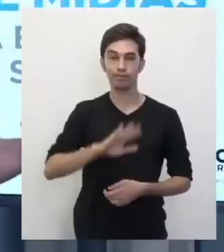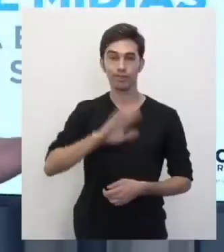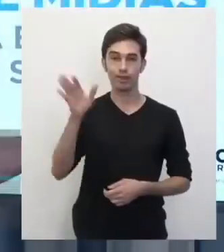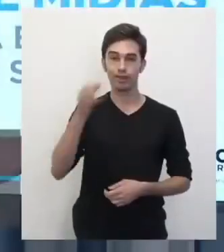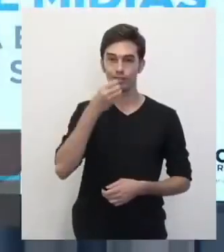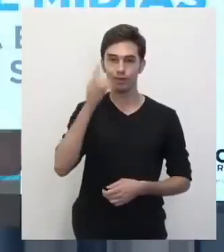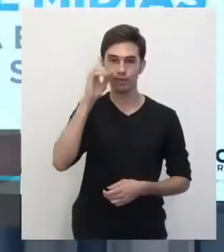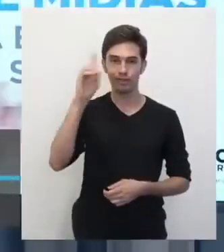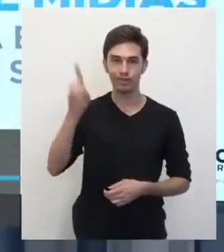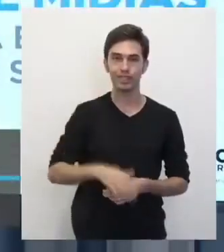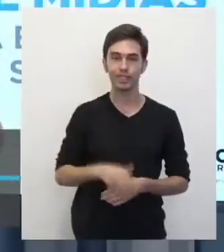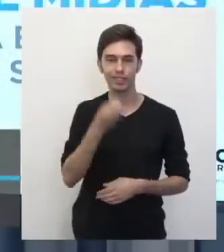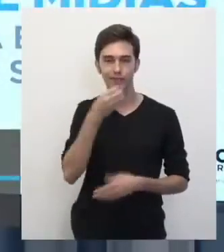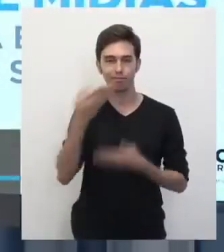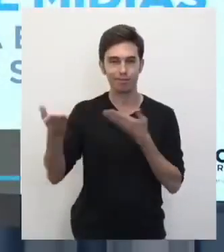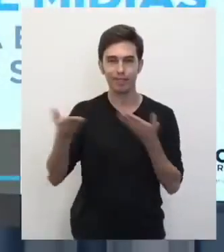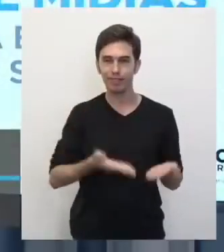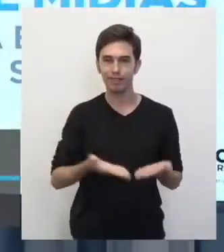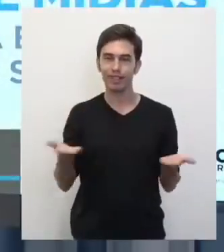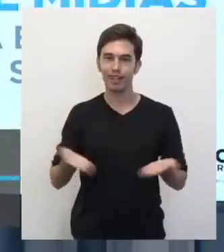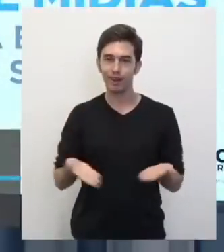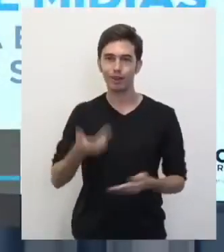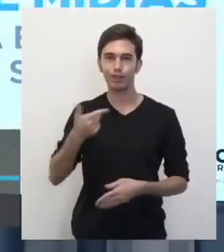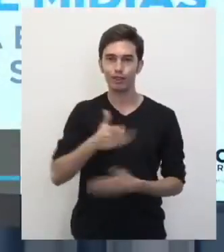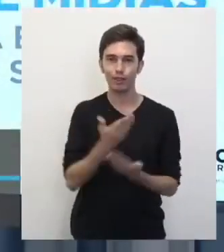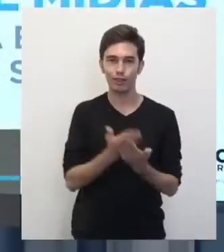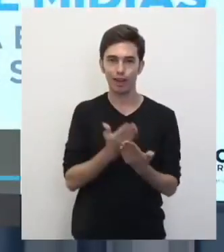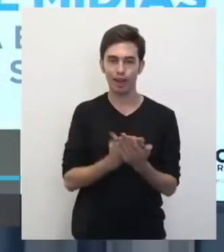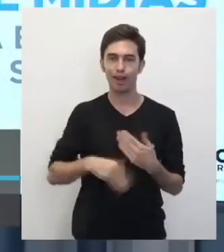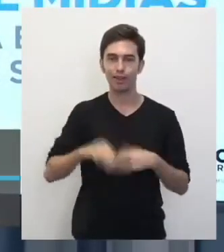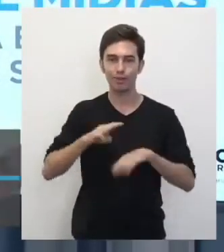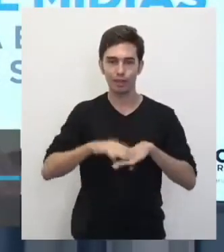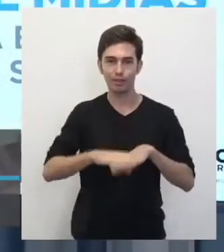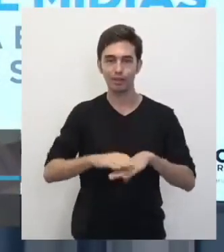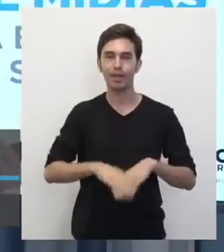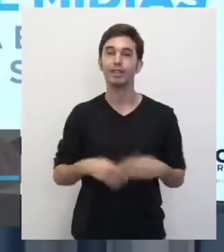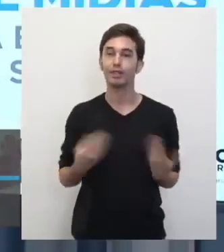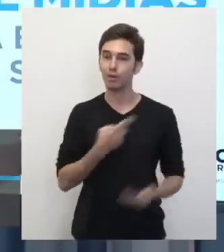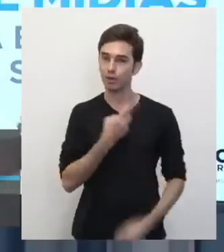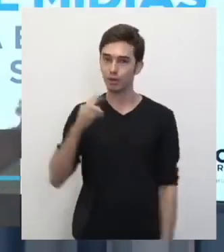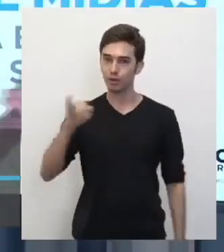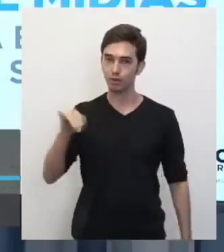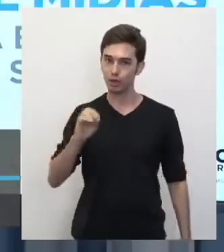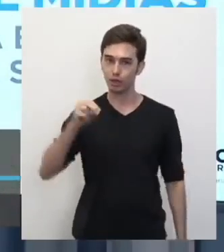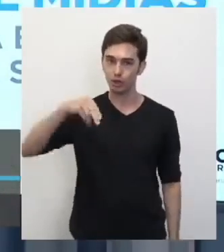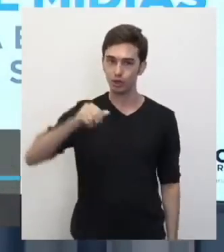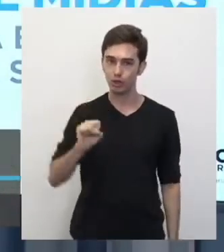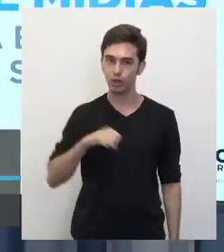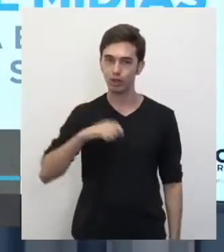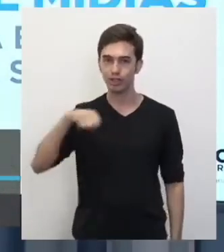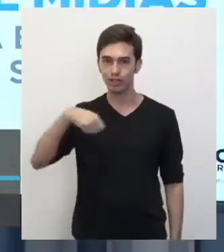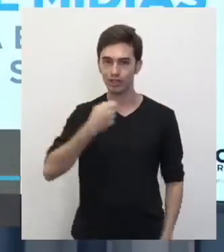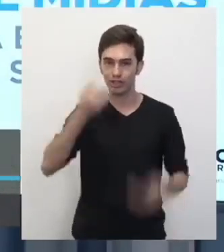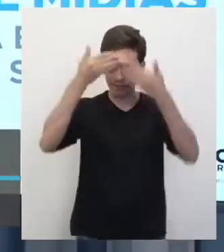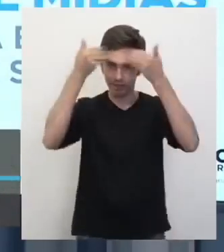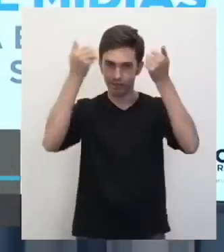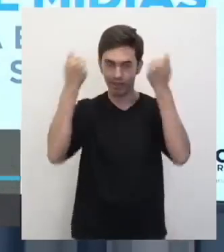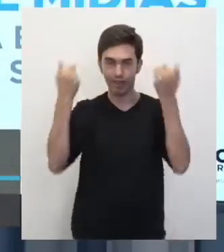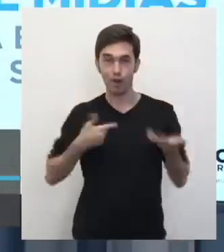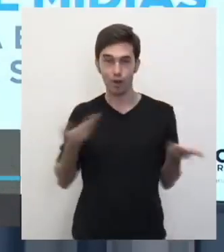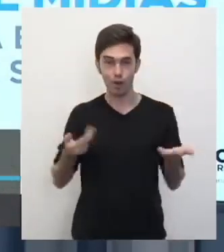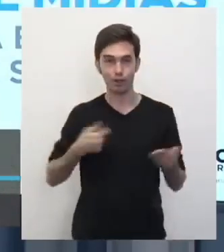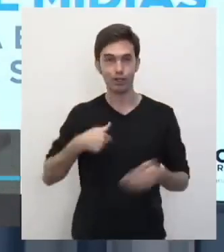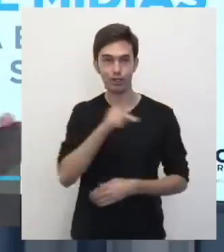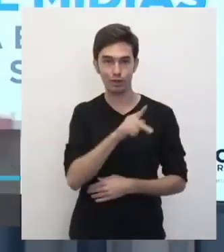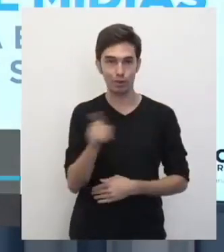Olá, bom dia! Sejam todos bem-vindos para mais uma aula de matemática. Meu nome é Jonas, hoje eu vou ser aqui o professor de vocês. Então,